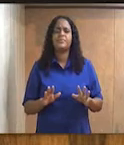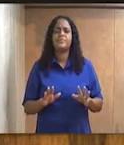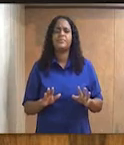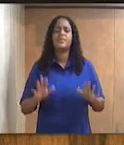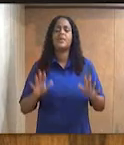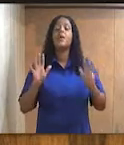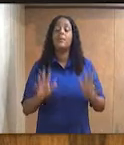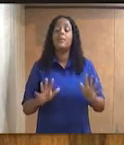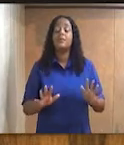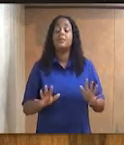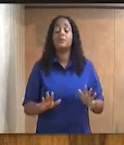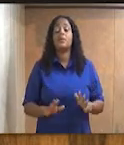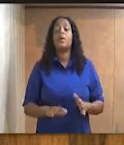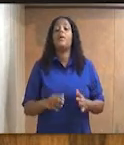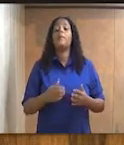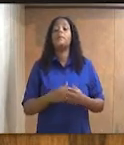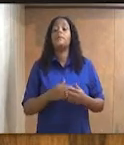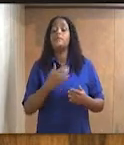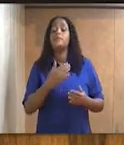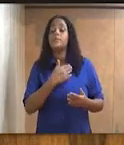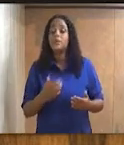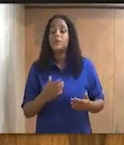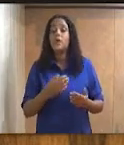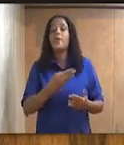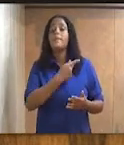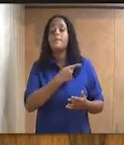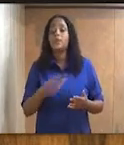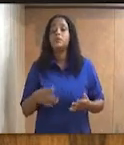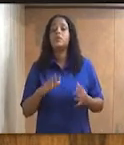Mas, senhor presidente, eu fico